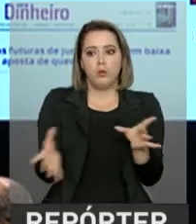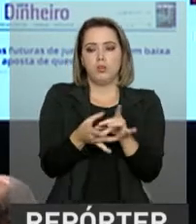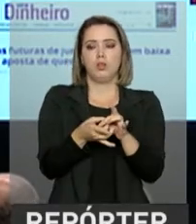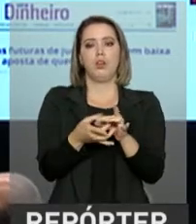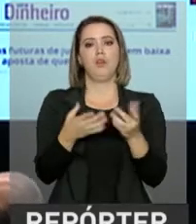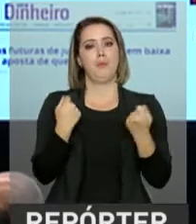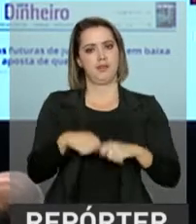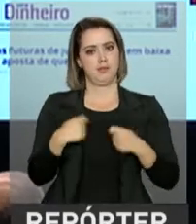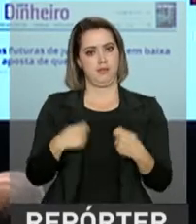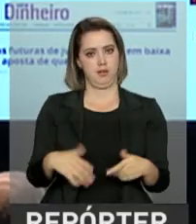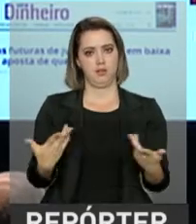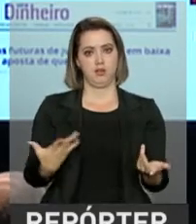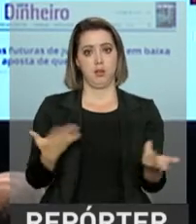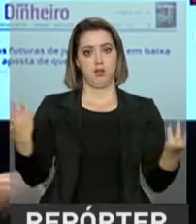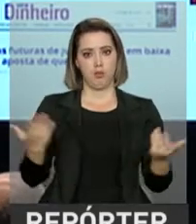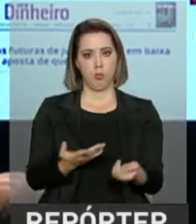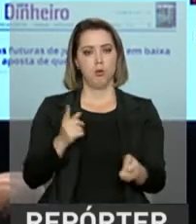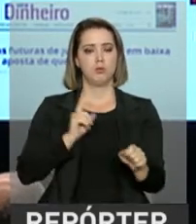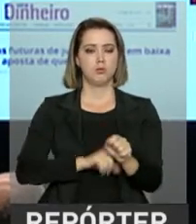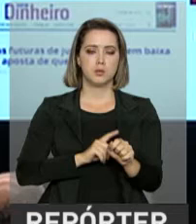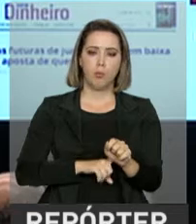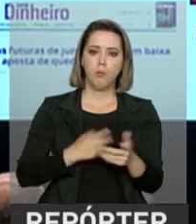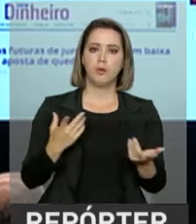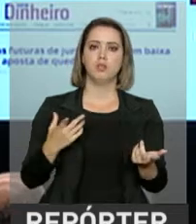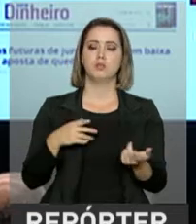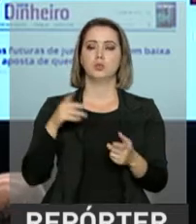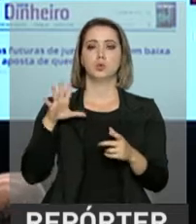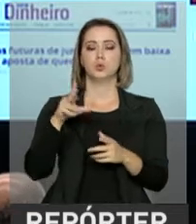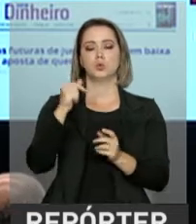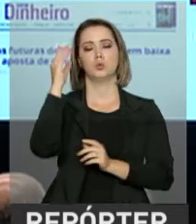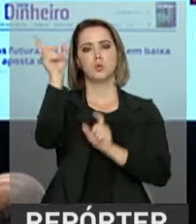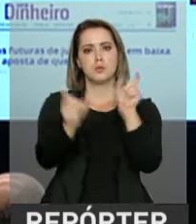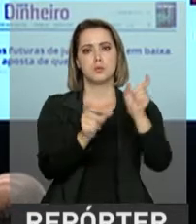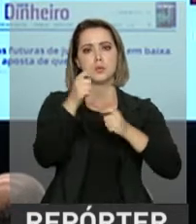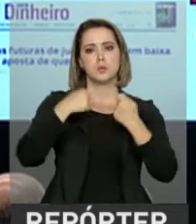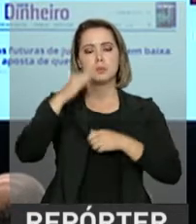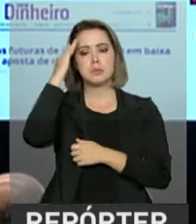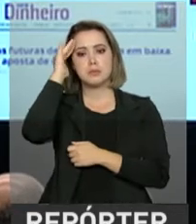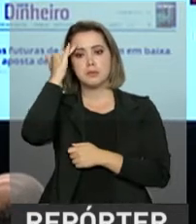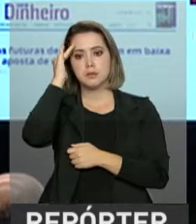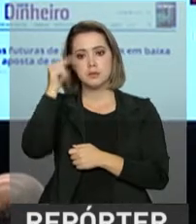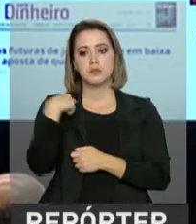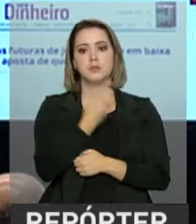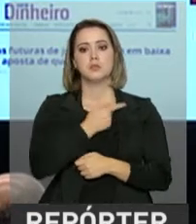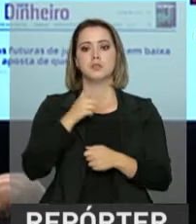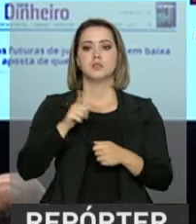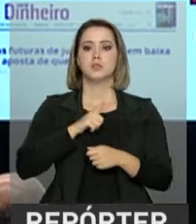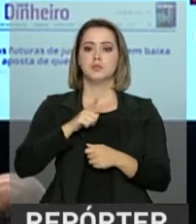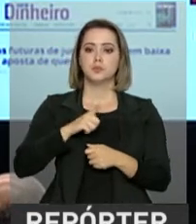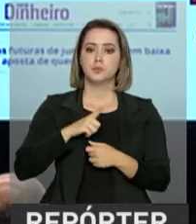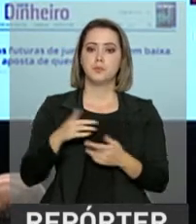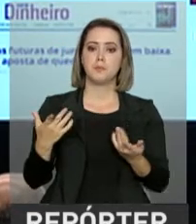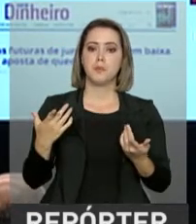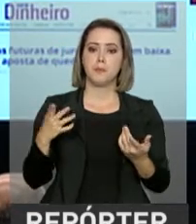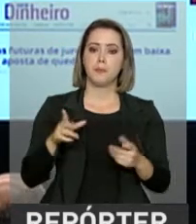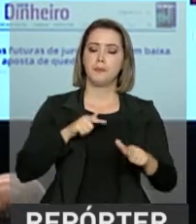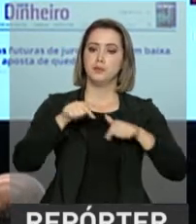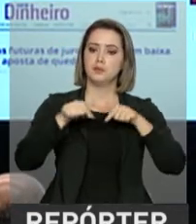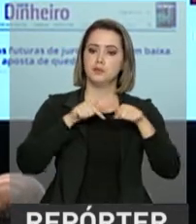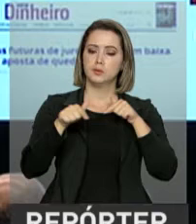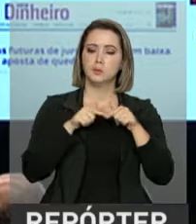neste momento, nesta gravidade, que todos os brasileiros têm que compreender que nós temos que tomar as